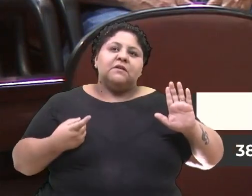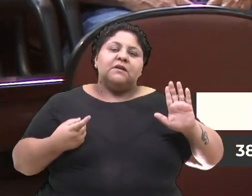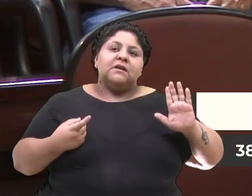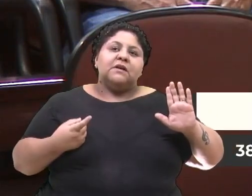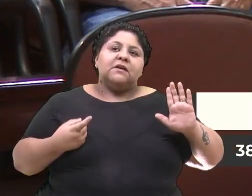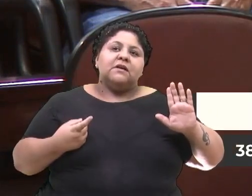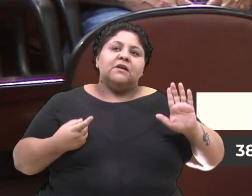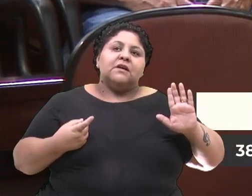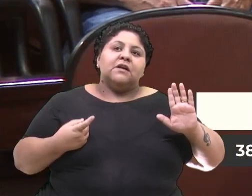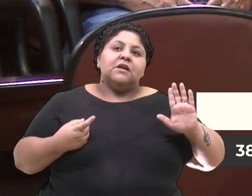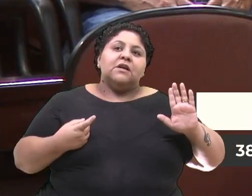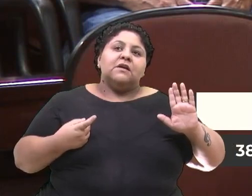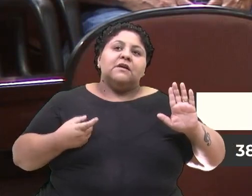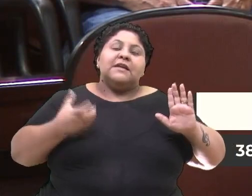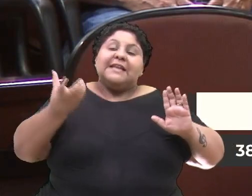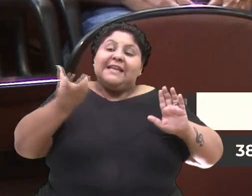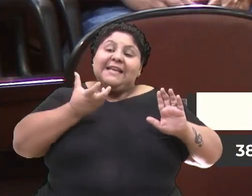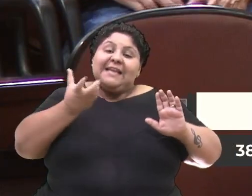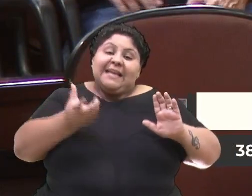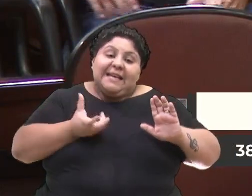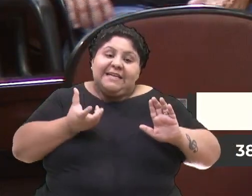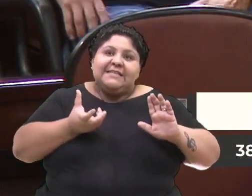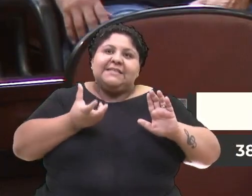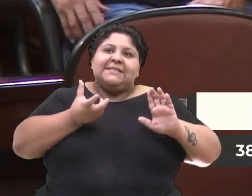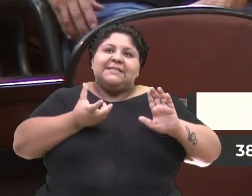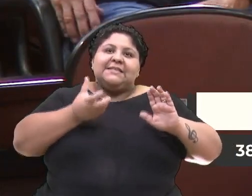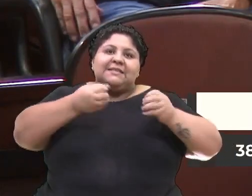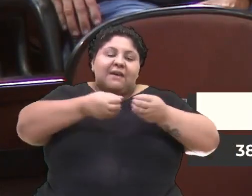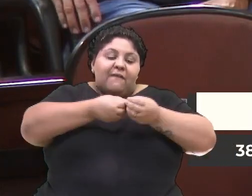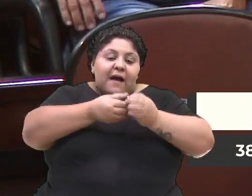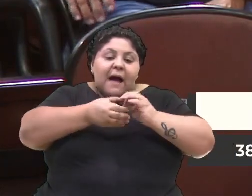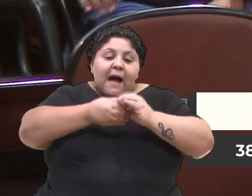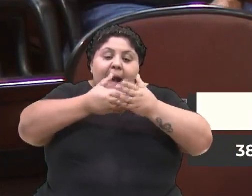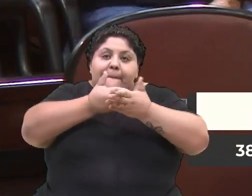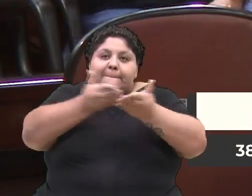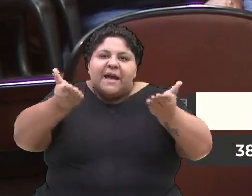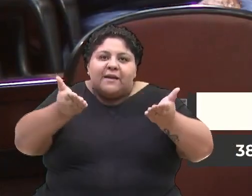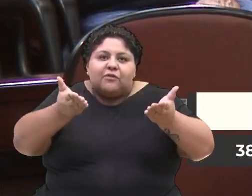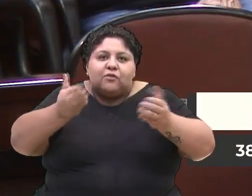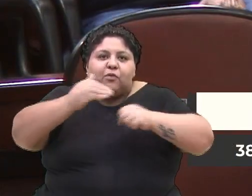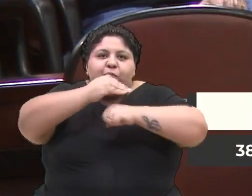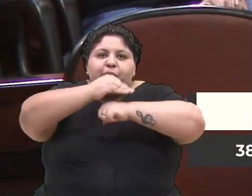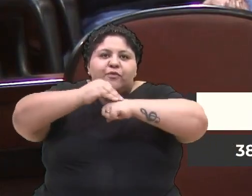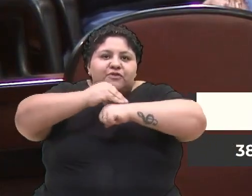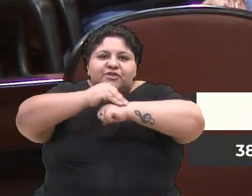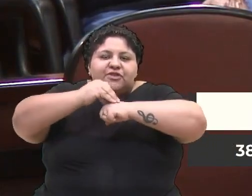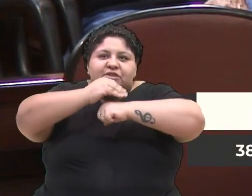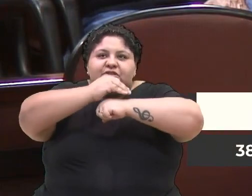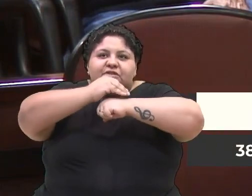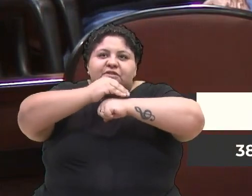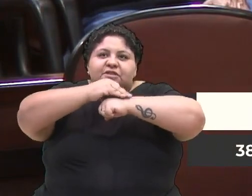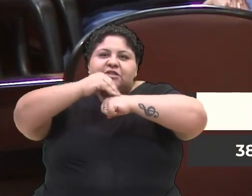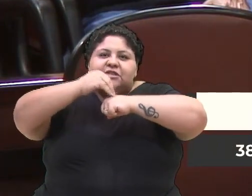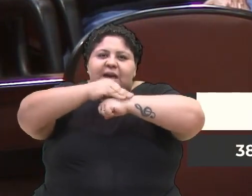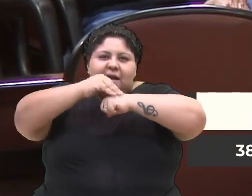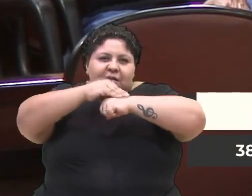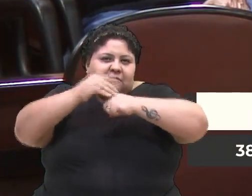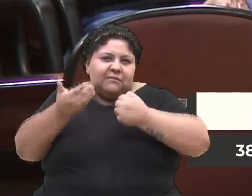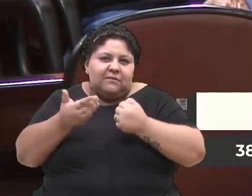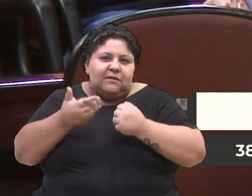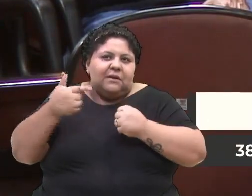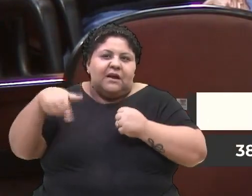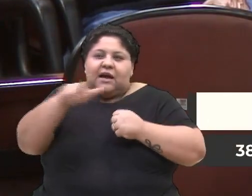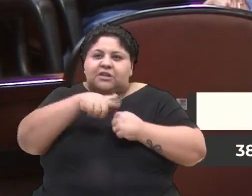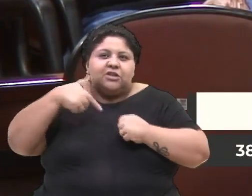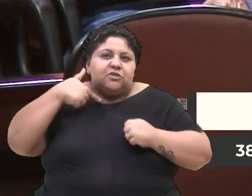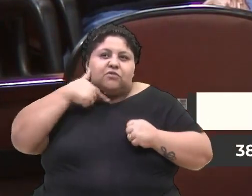o diálogo que até então a gente não tinha. Num período de 3 anos e pouco, a gente não conseguiu ter o diálogo, fazer audiências públicas.